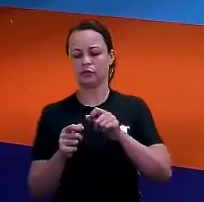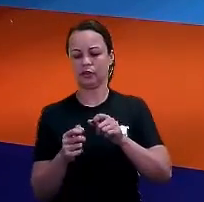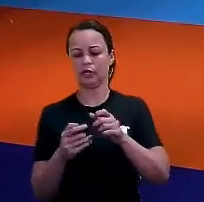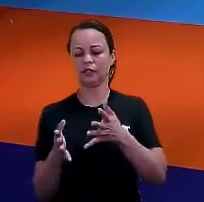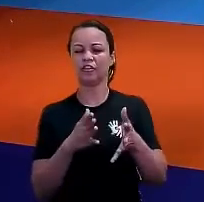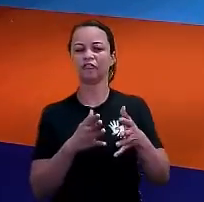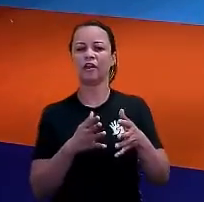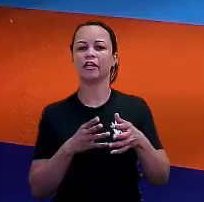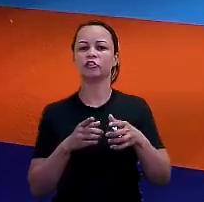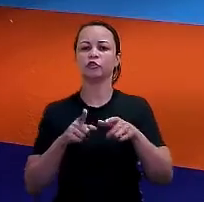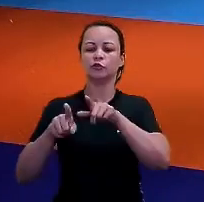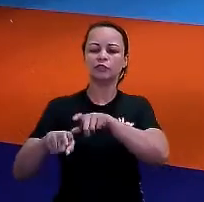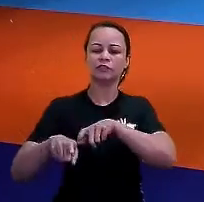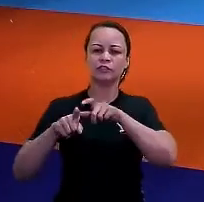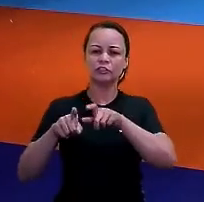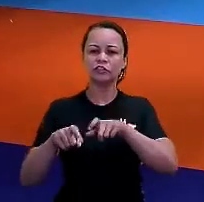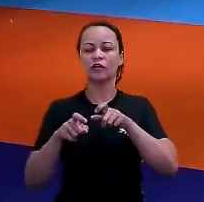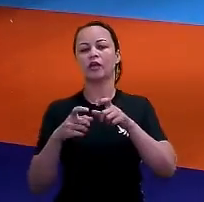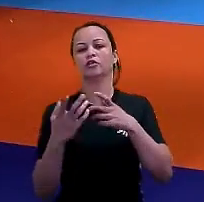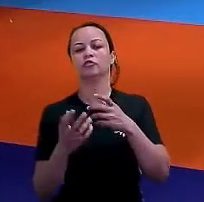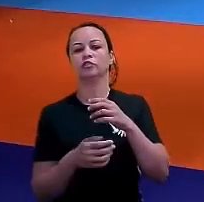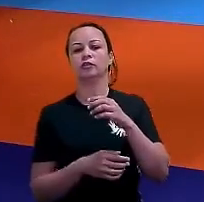dos engenhos de açúcar.